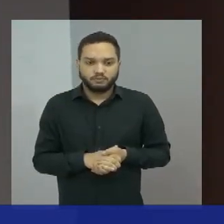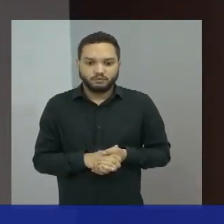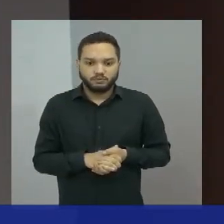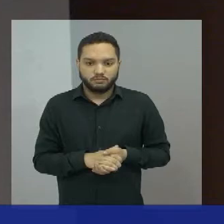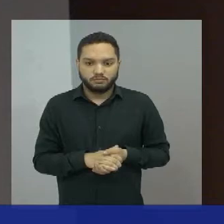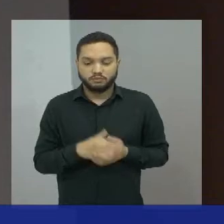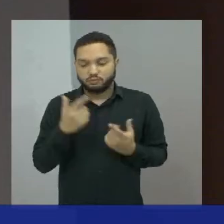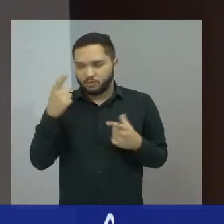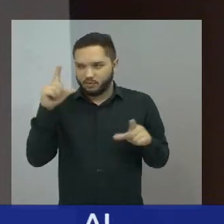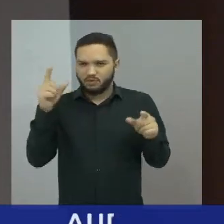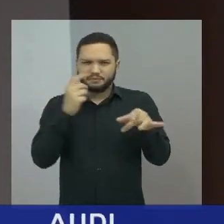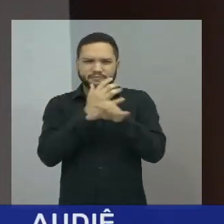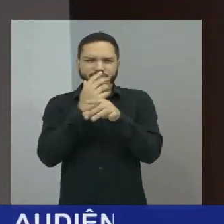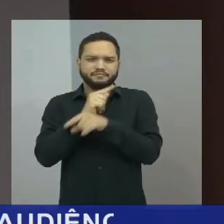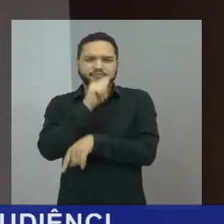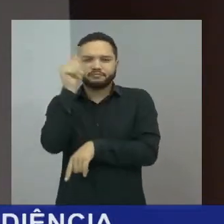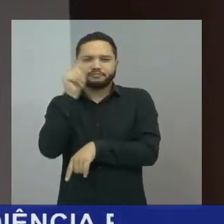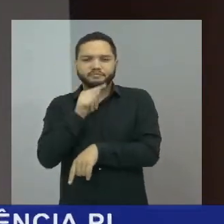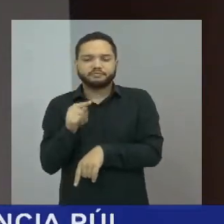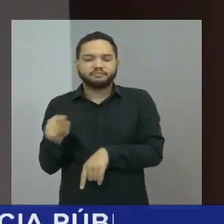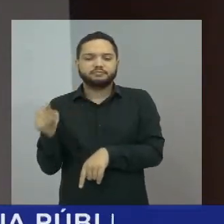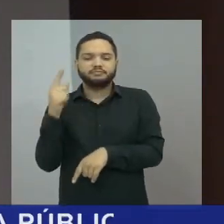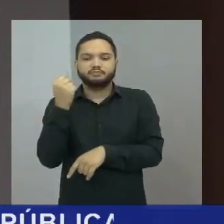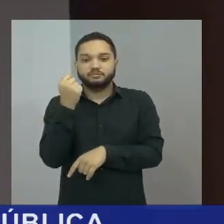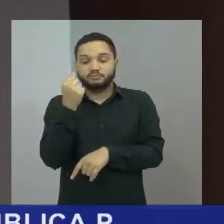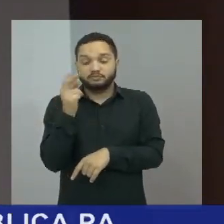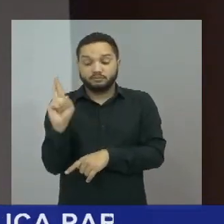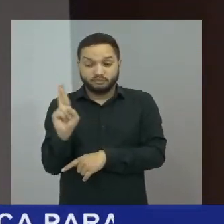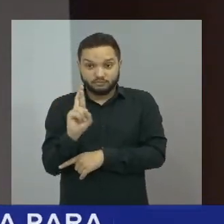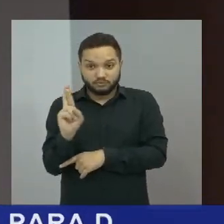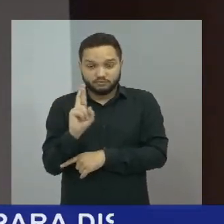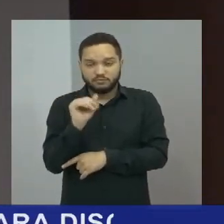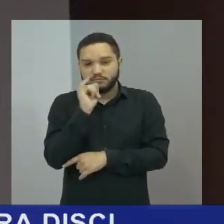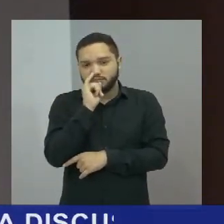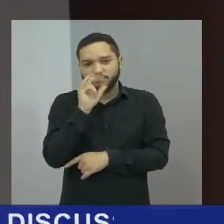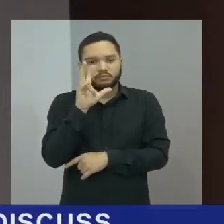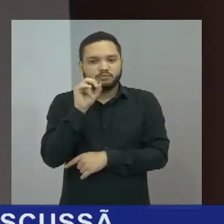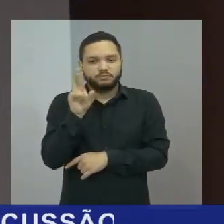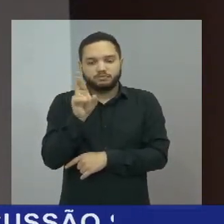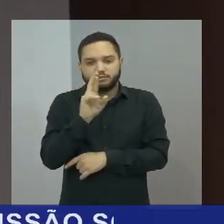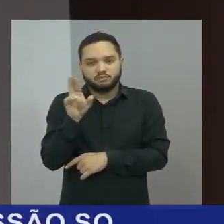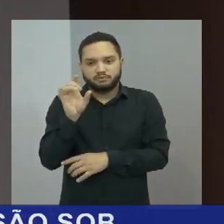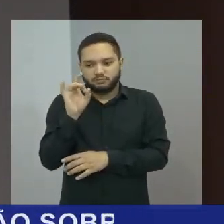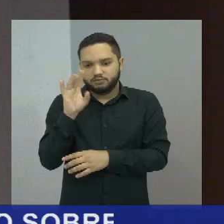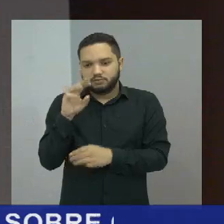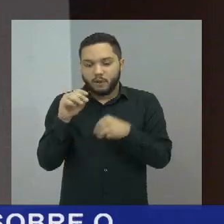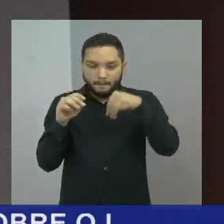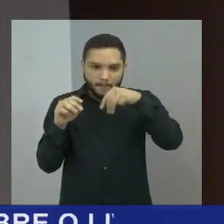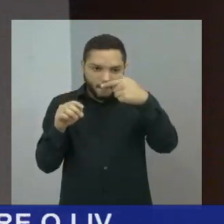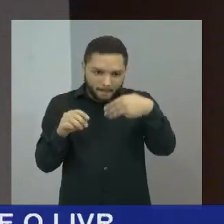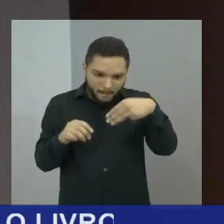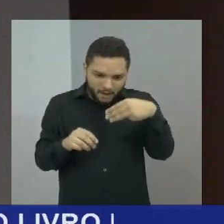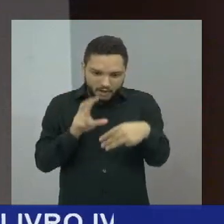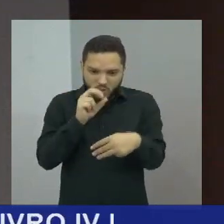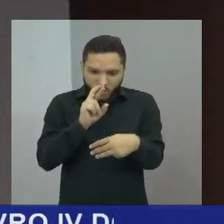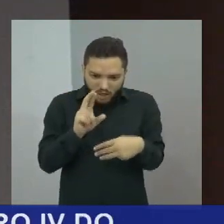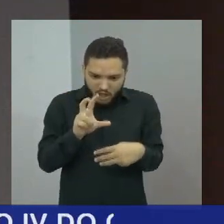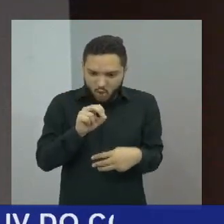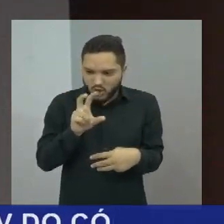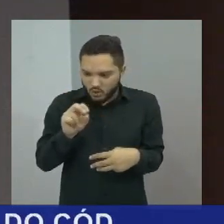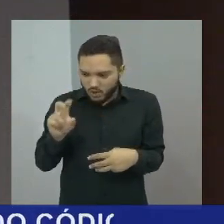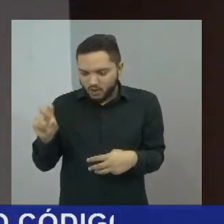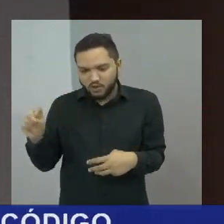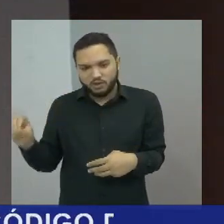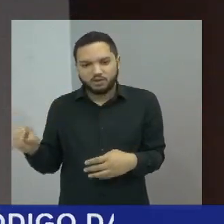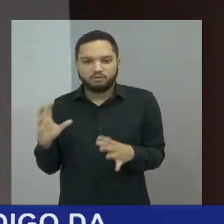outras cidades, é estipulado um valor em reais, por exemplo, R$50 para cada metro quadrado irregular. Portanto, o valor